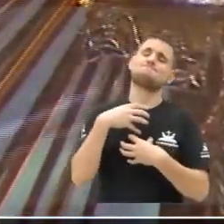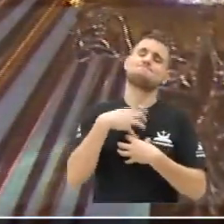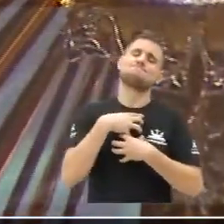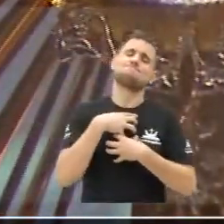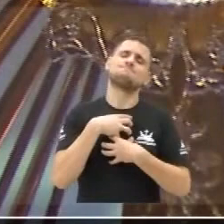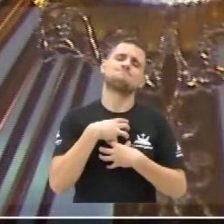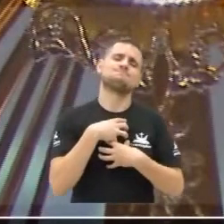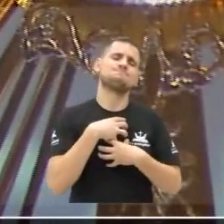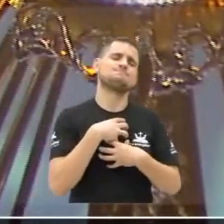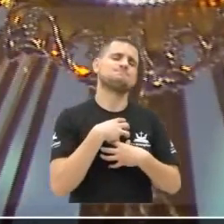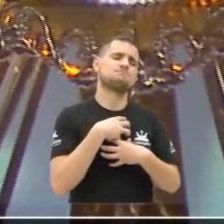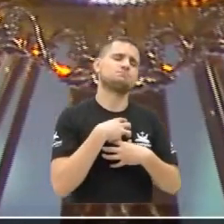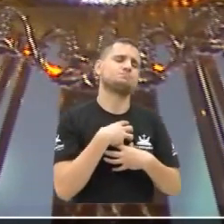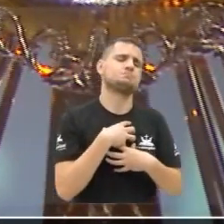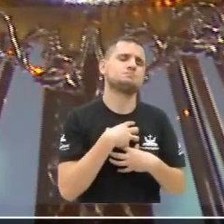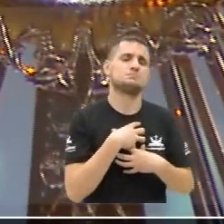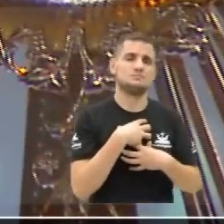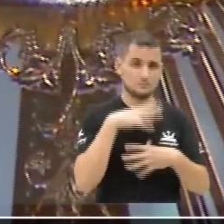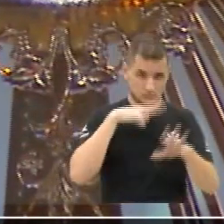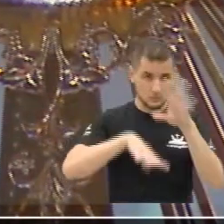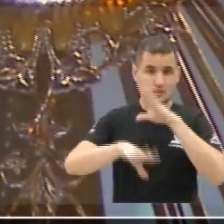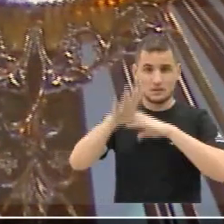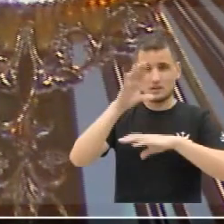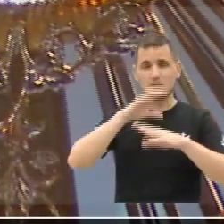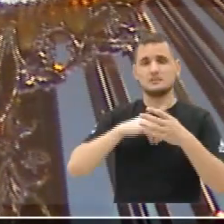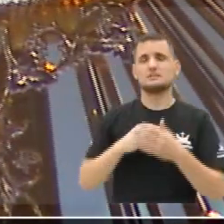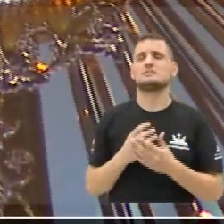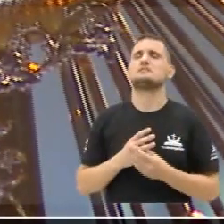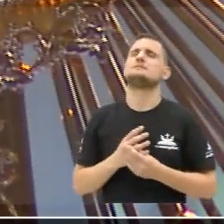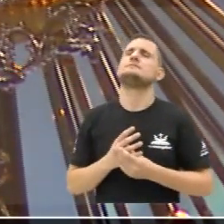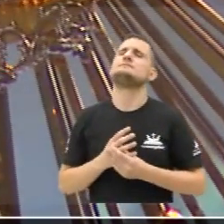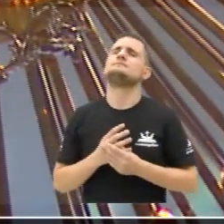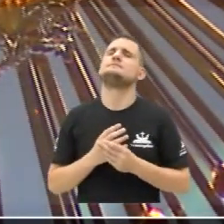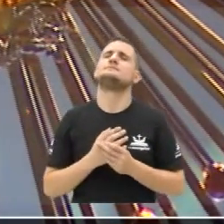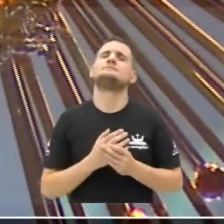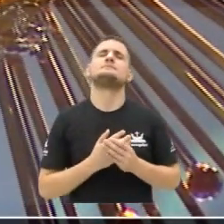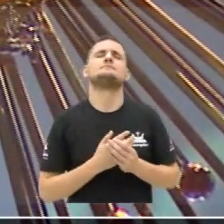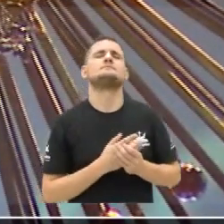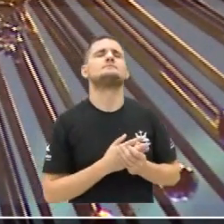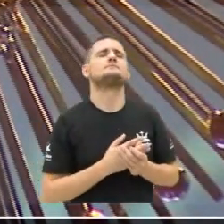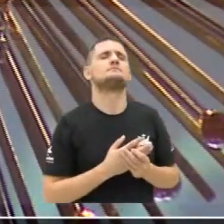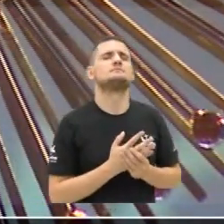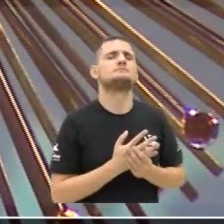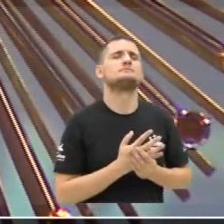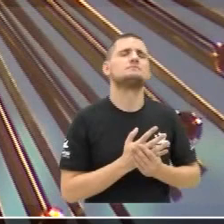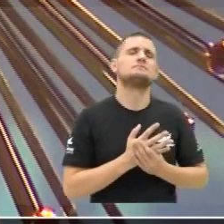medo. Canta na sua casa, acalma a minha tempestade, vai.